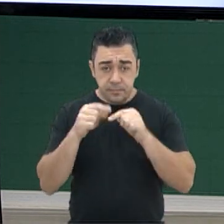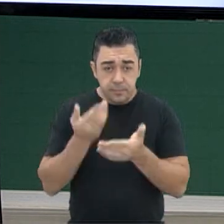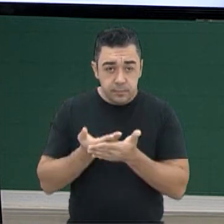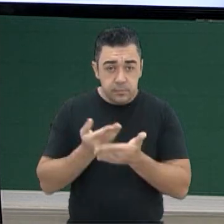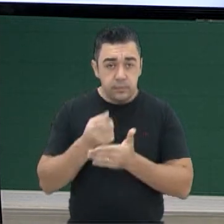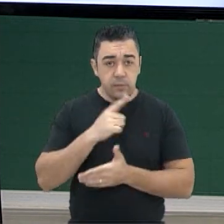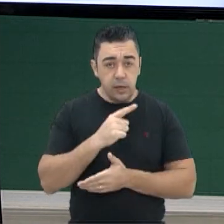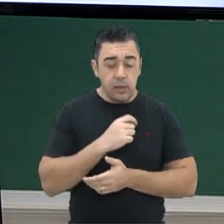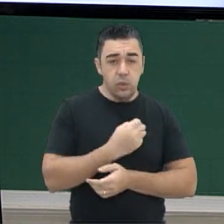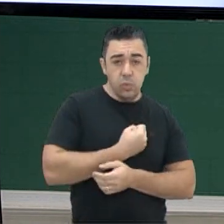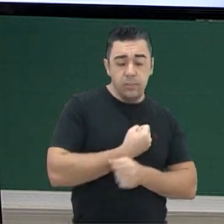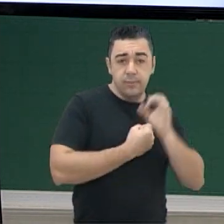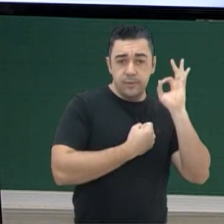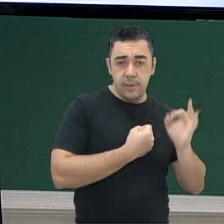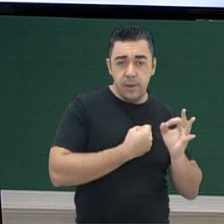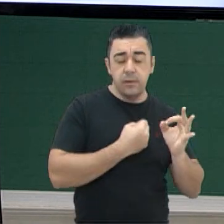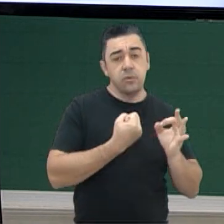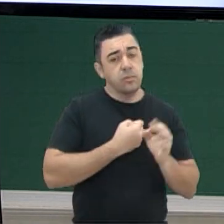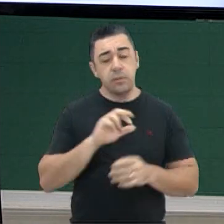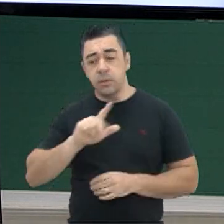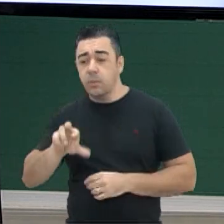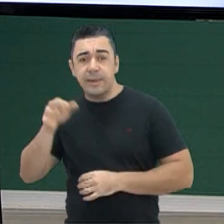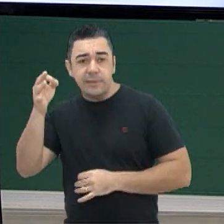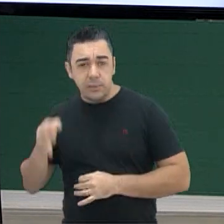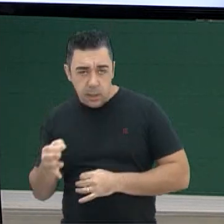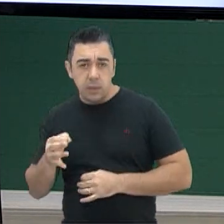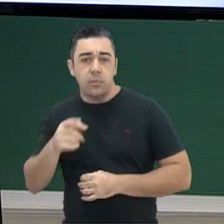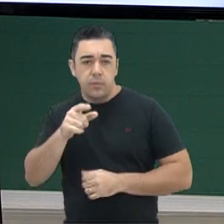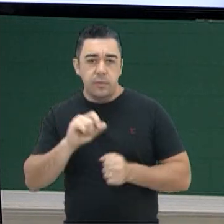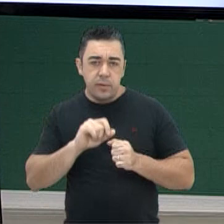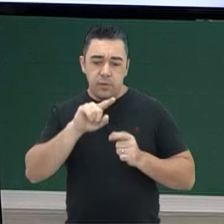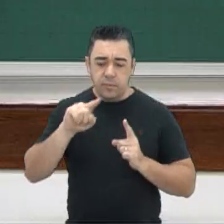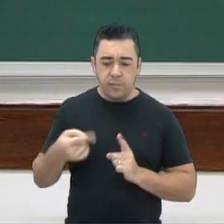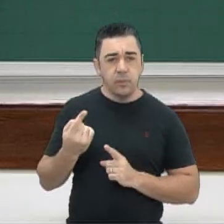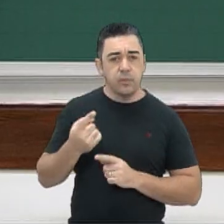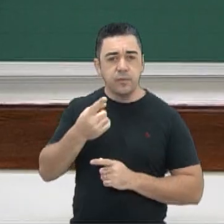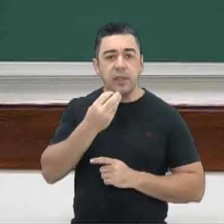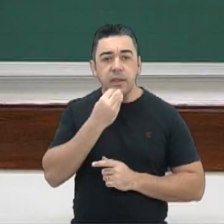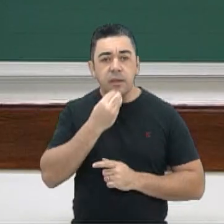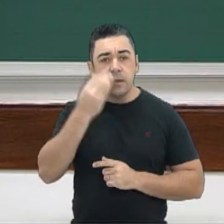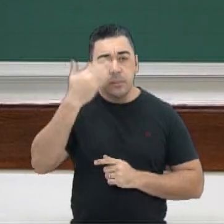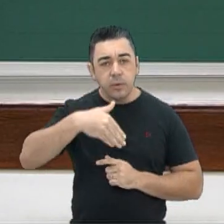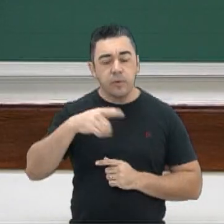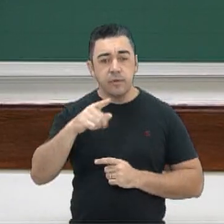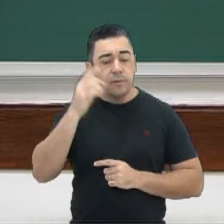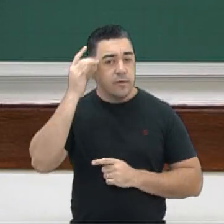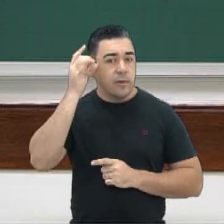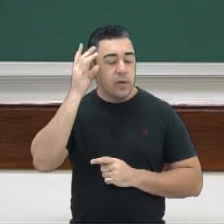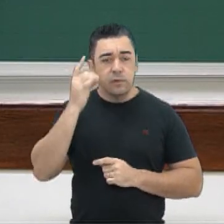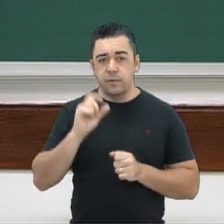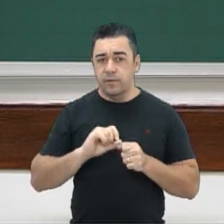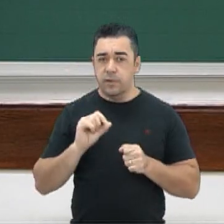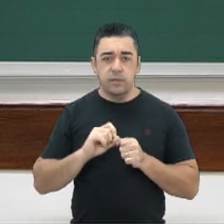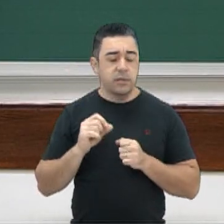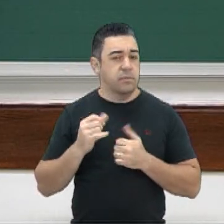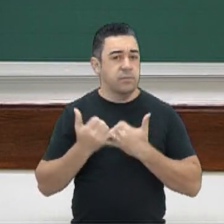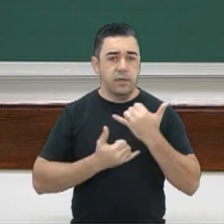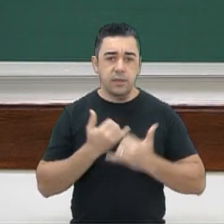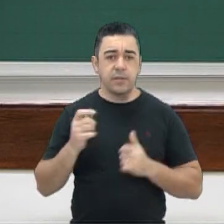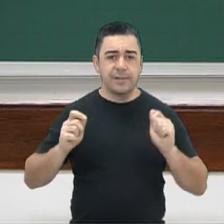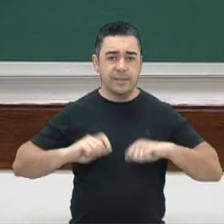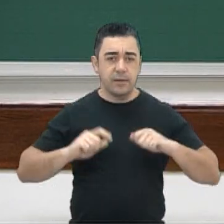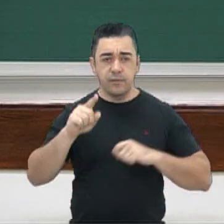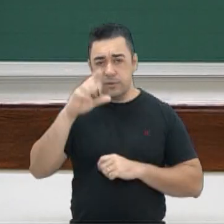quadrada de número exato e não exato, tá? Testem e vocês vão ver que é bem fácil, bem divertido de fazer uma vez que